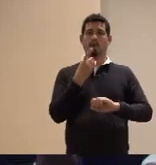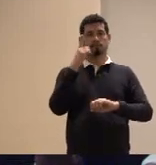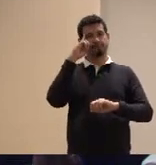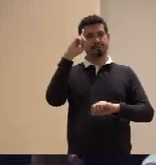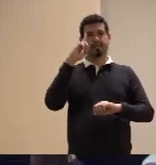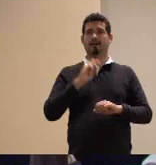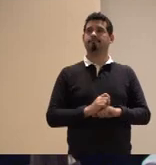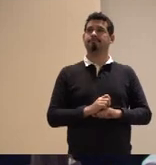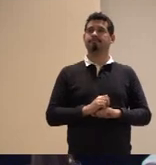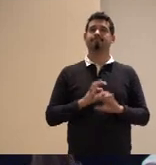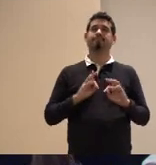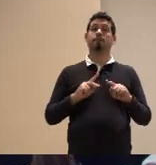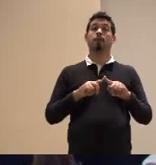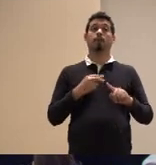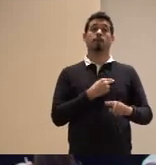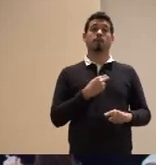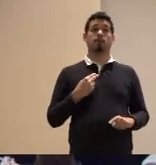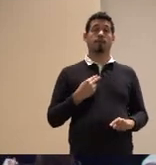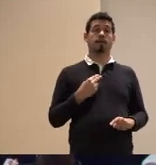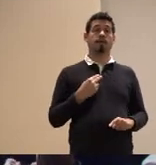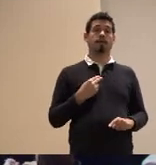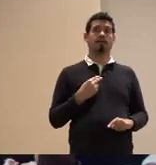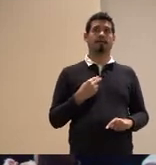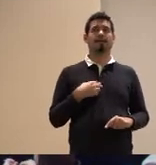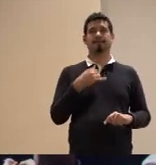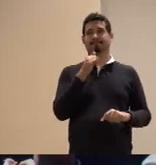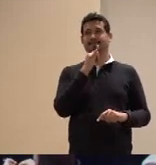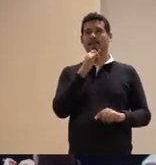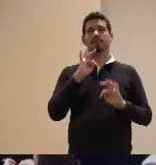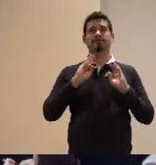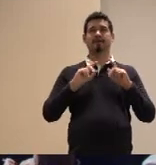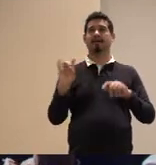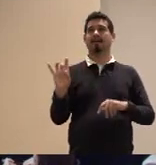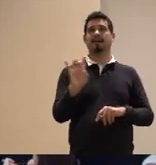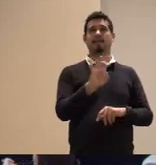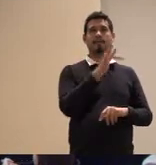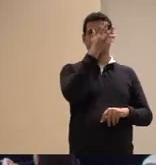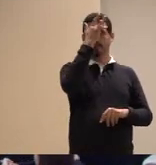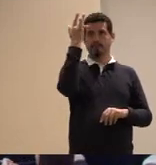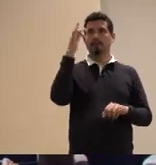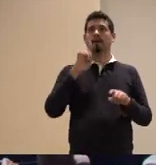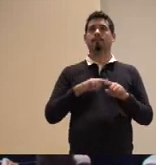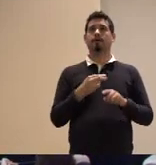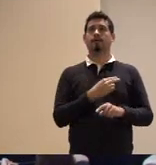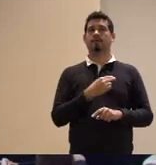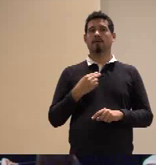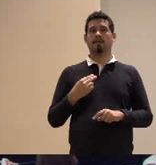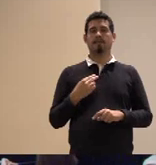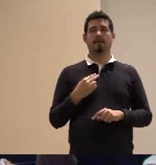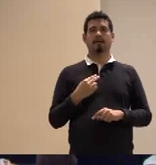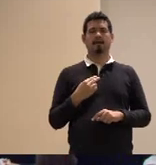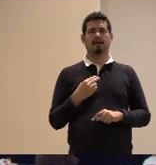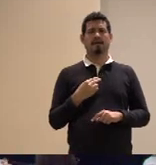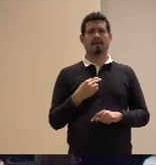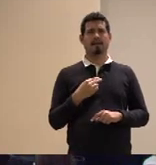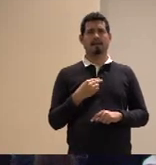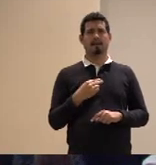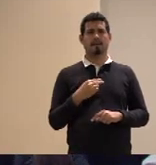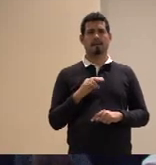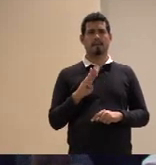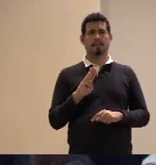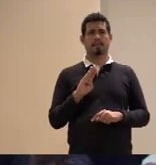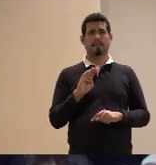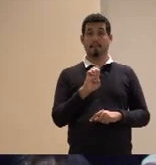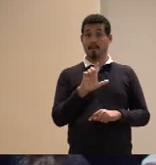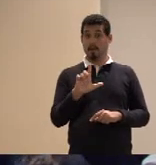Bom dia a todos. Eu sou todas e todes. Eu sou Bel Bittencourt, assistente social aposentada do